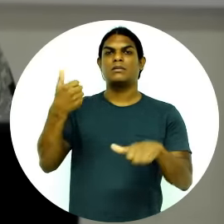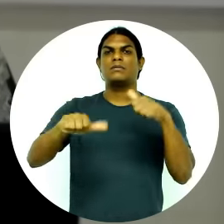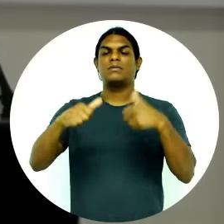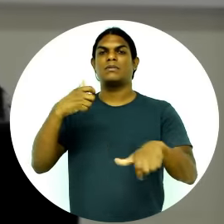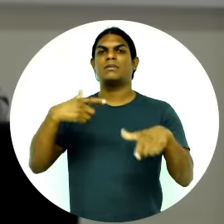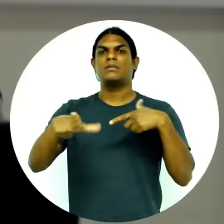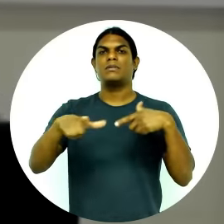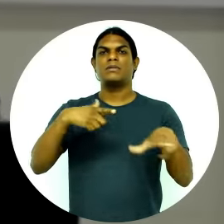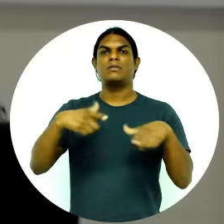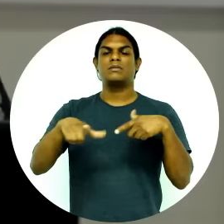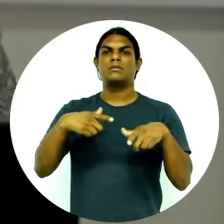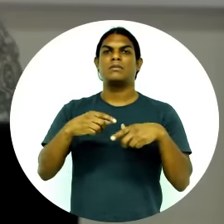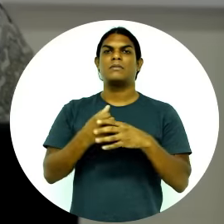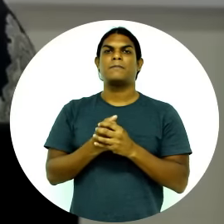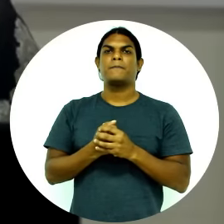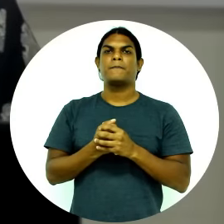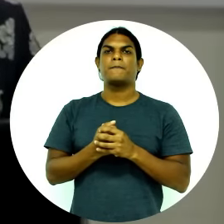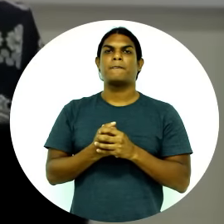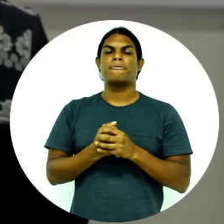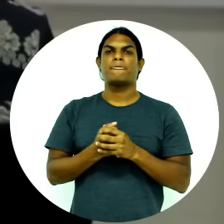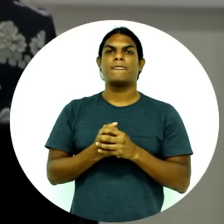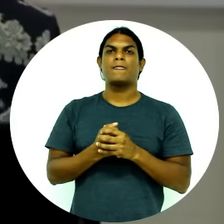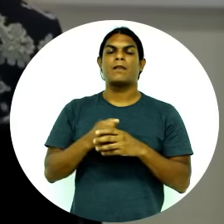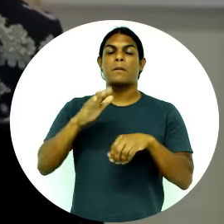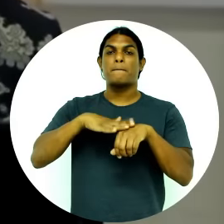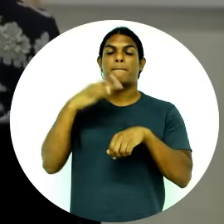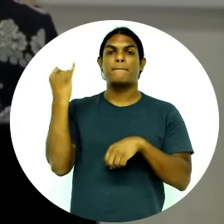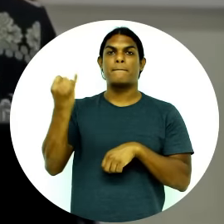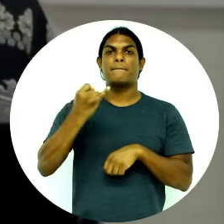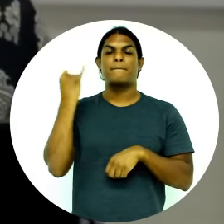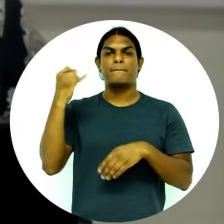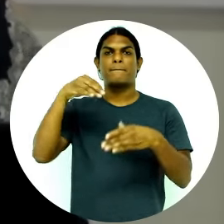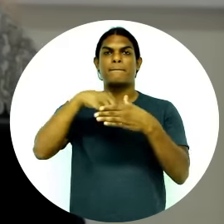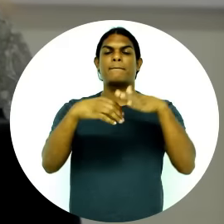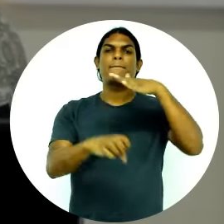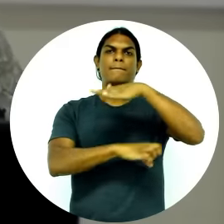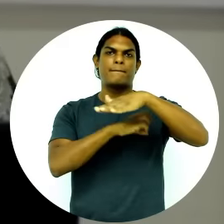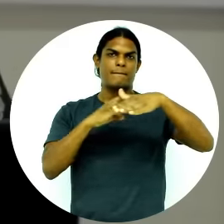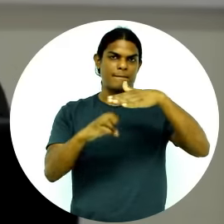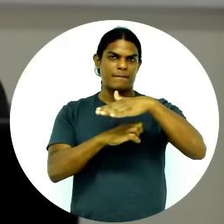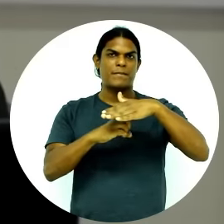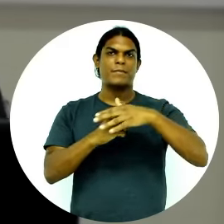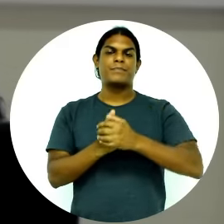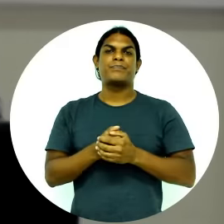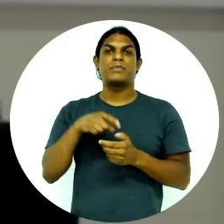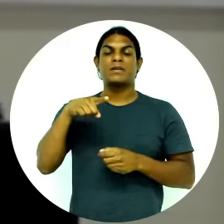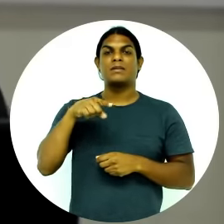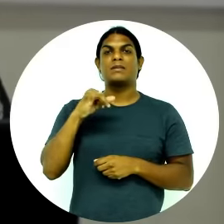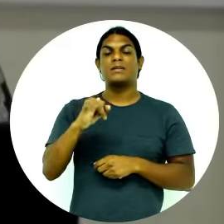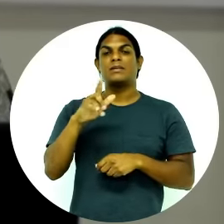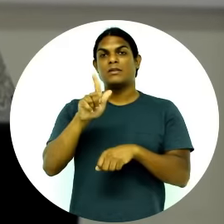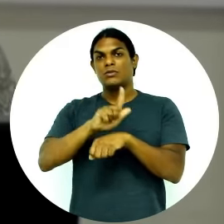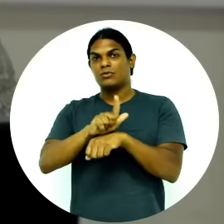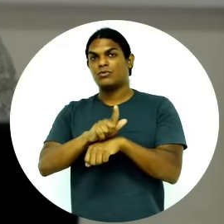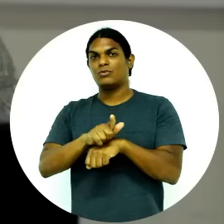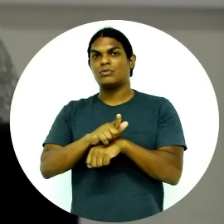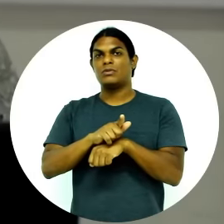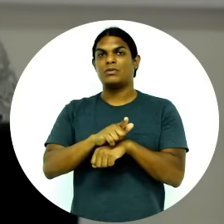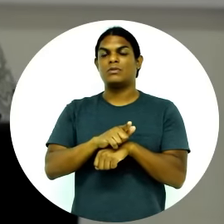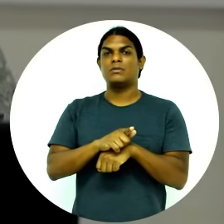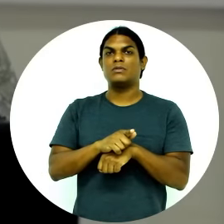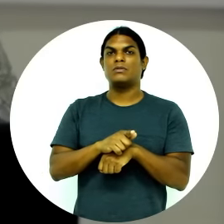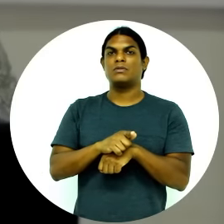a avaliação do desempenho não é um instrumento de mudança de comportamento. Ele é um instrumento que identifica. Então, o fato